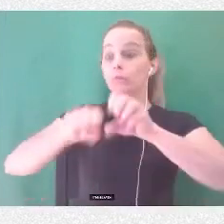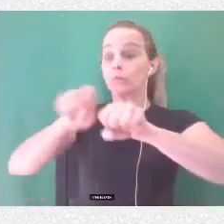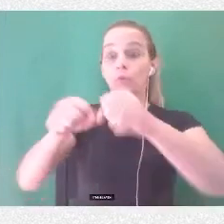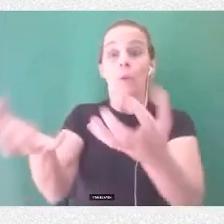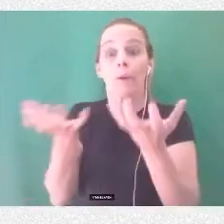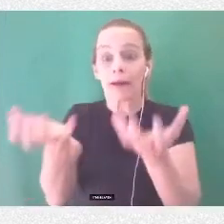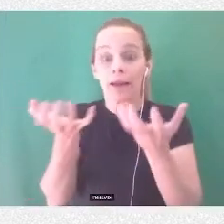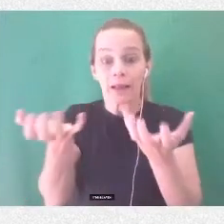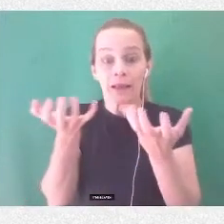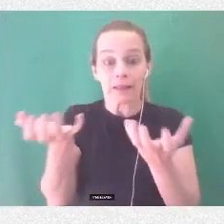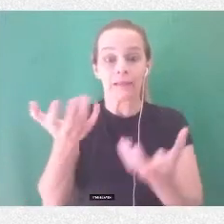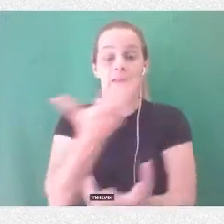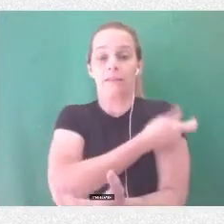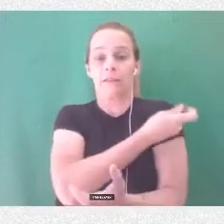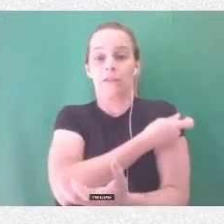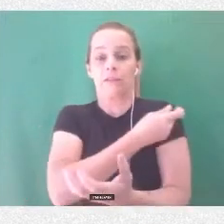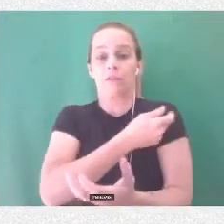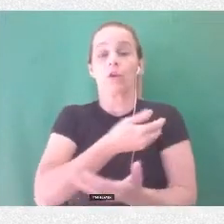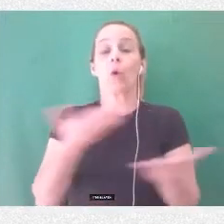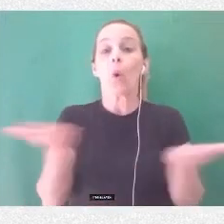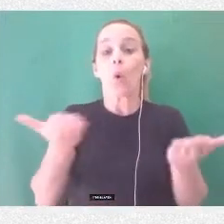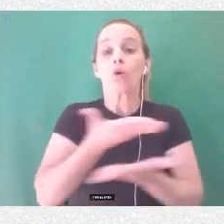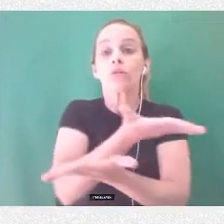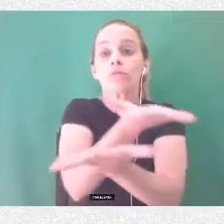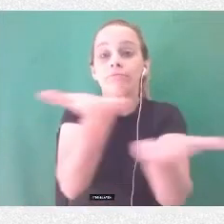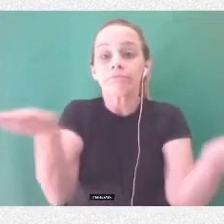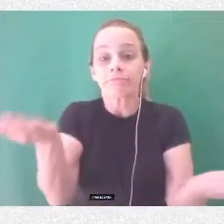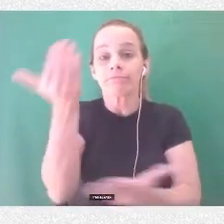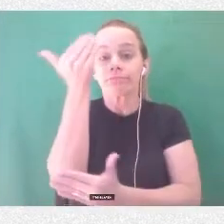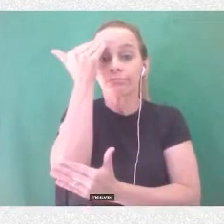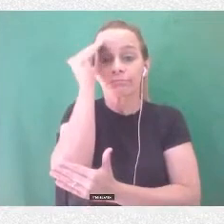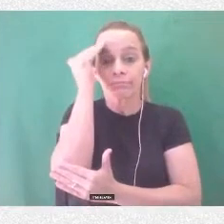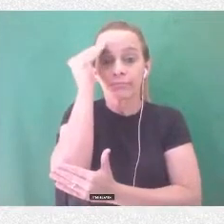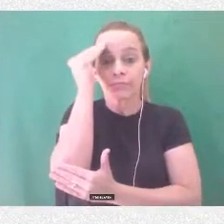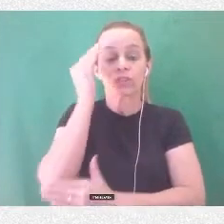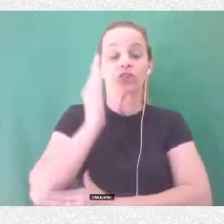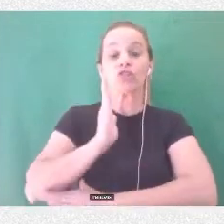Hoje, para os senhores e as senhoras compreenderem, estamos com